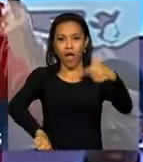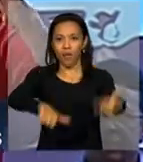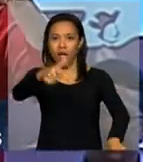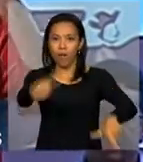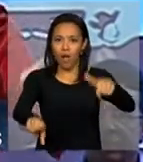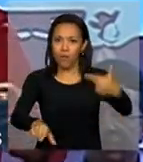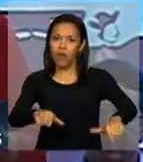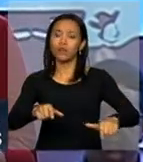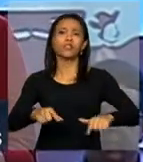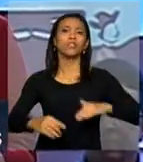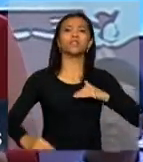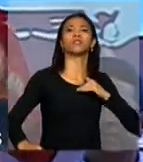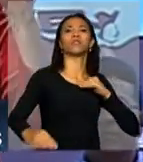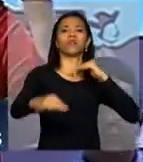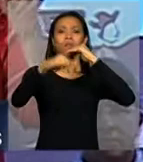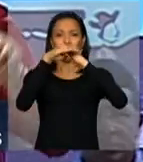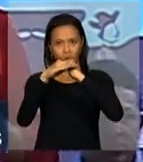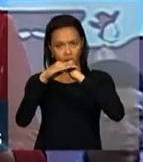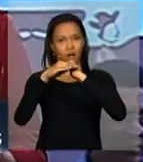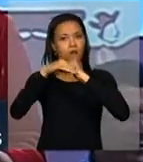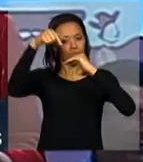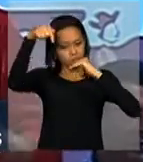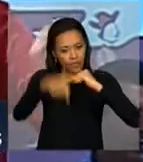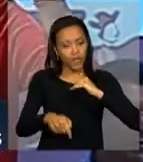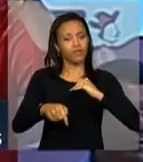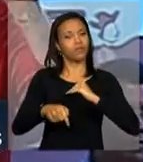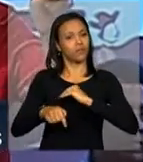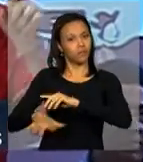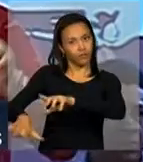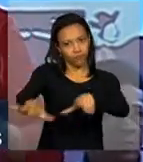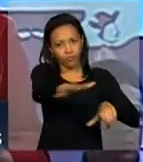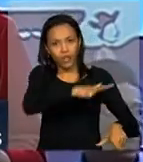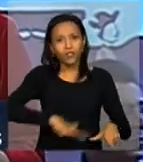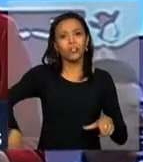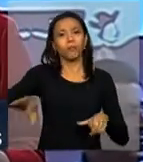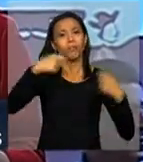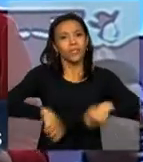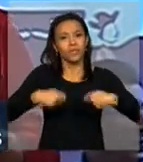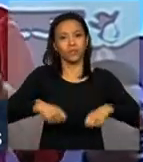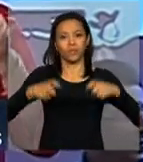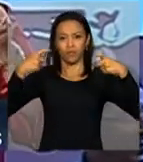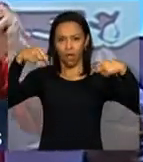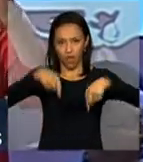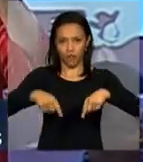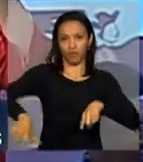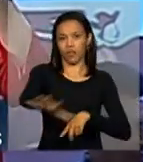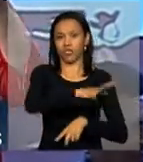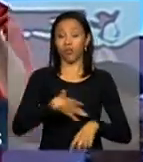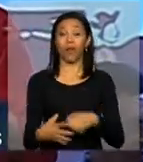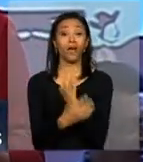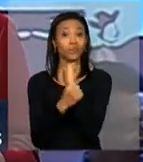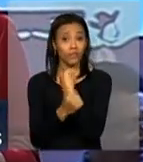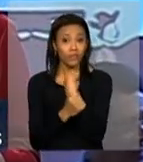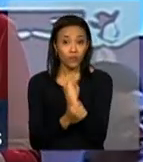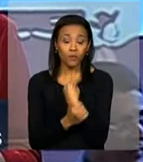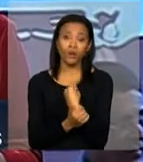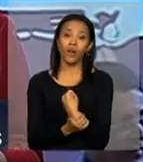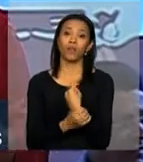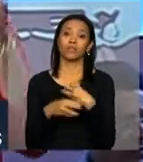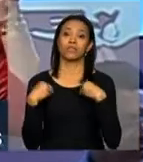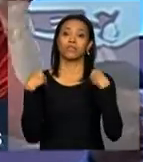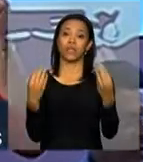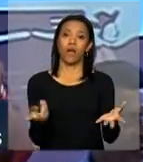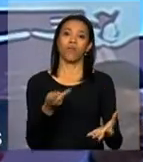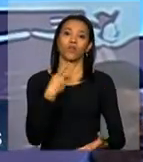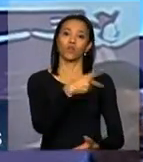equivalente e à altura dessa região, necessário para essa região, para garantir para a sua população